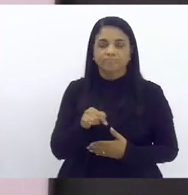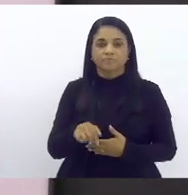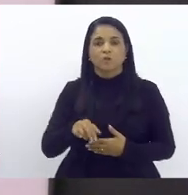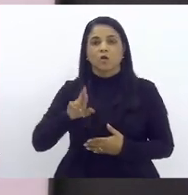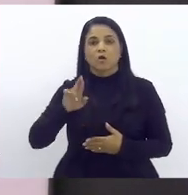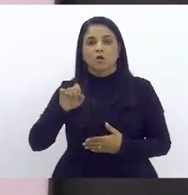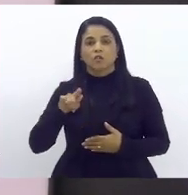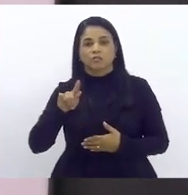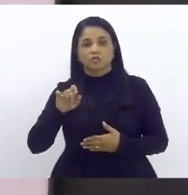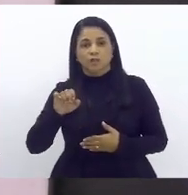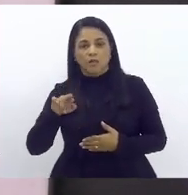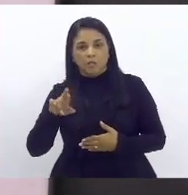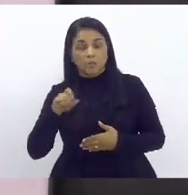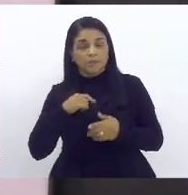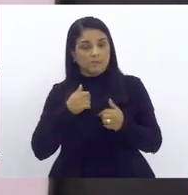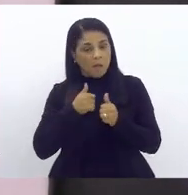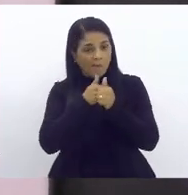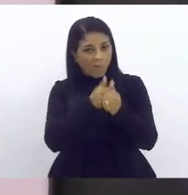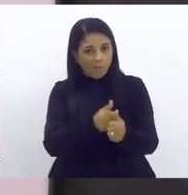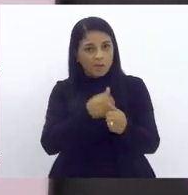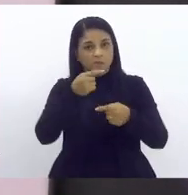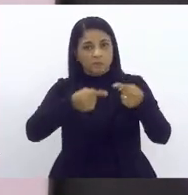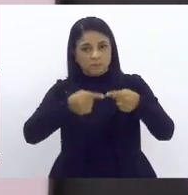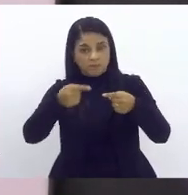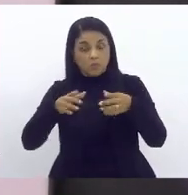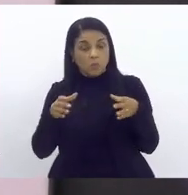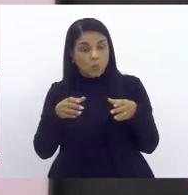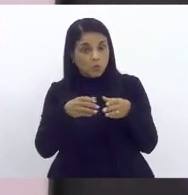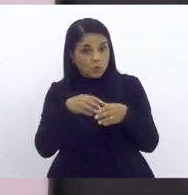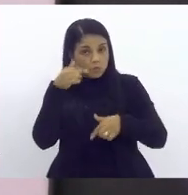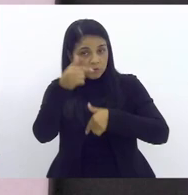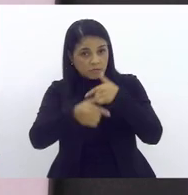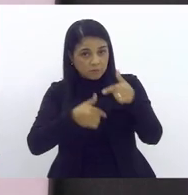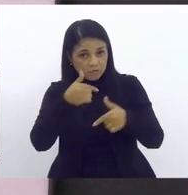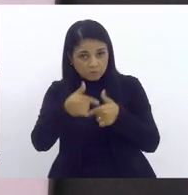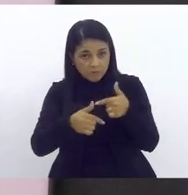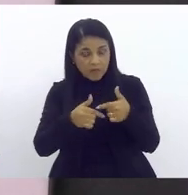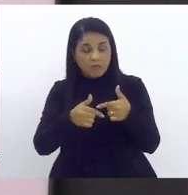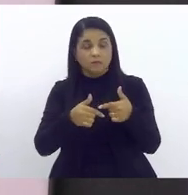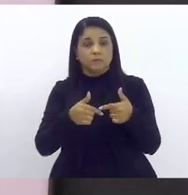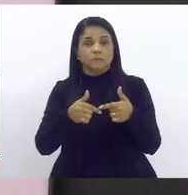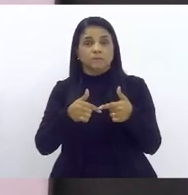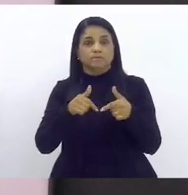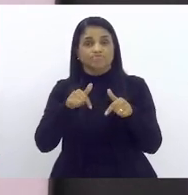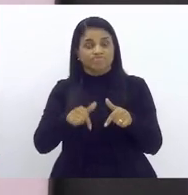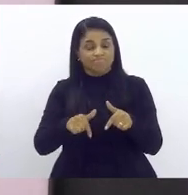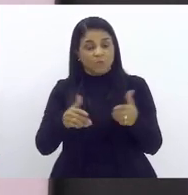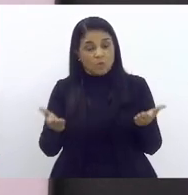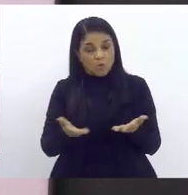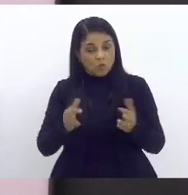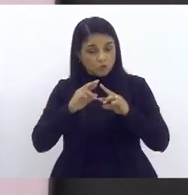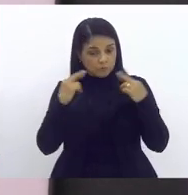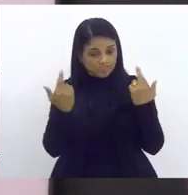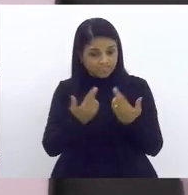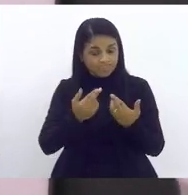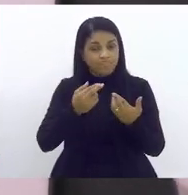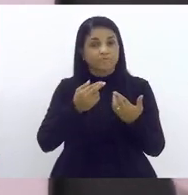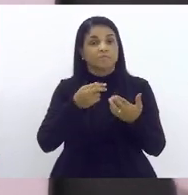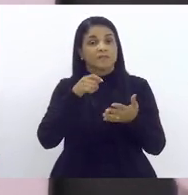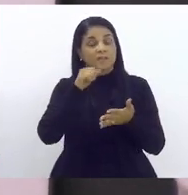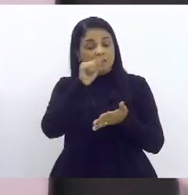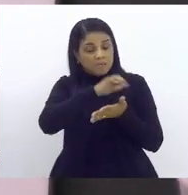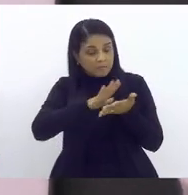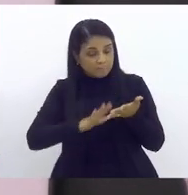está acompanhando o debate. E esse grupo de trabalho, ele sai daqui com várias tarefas, que